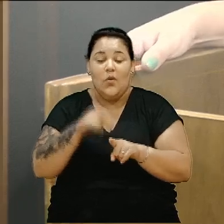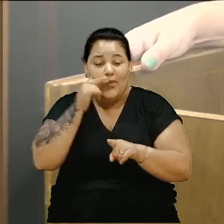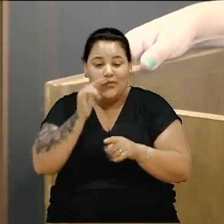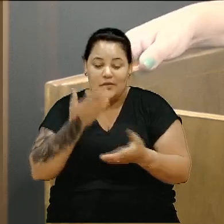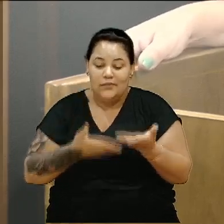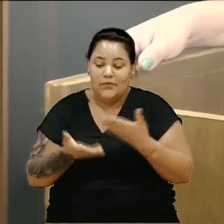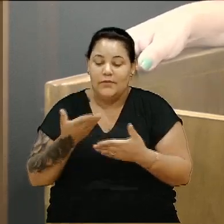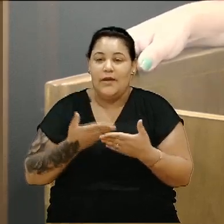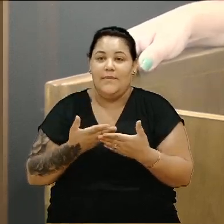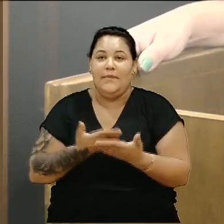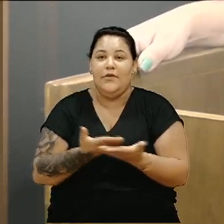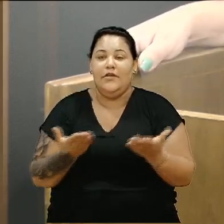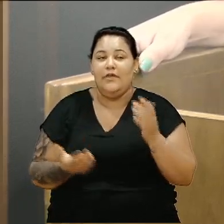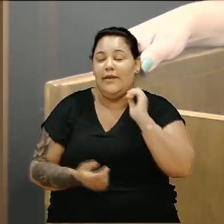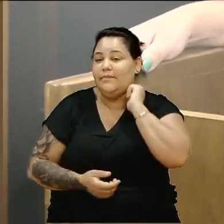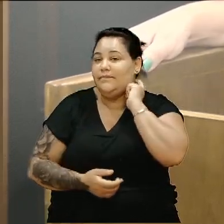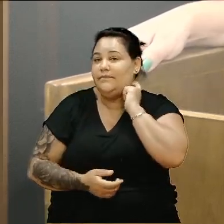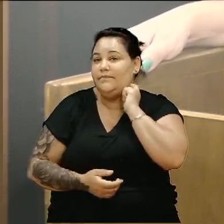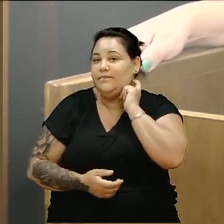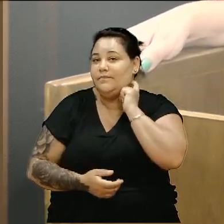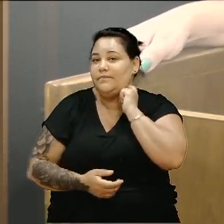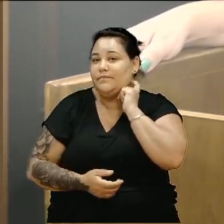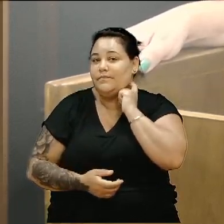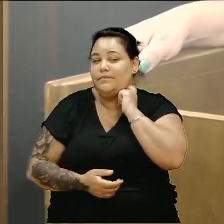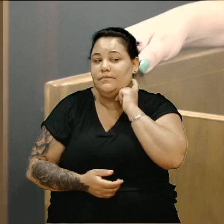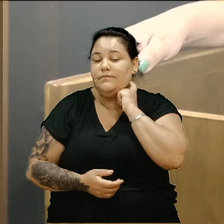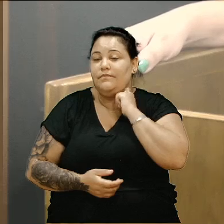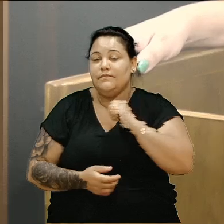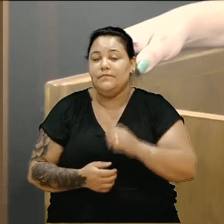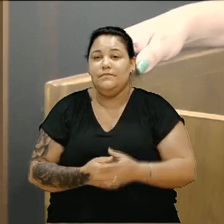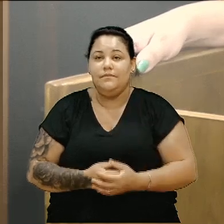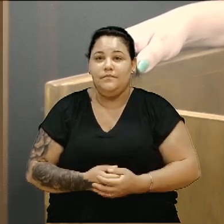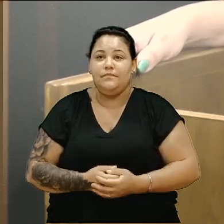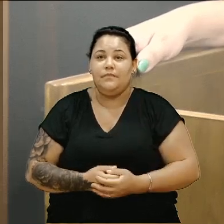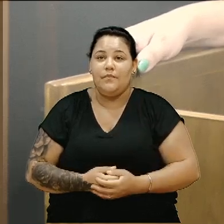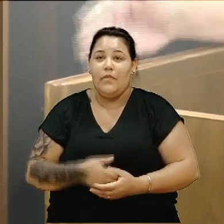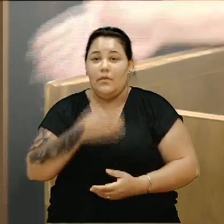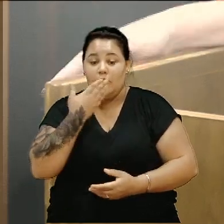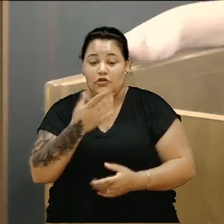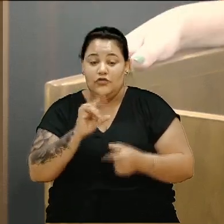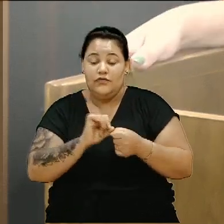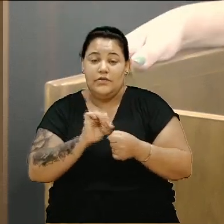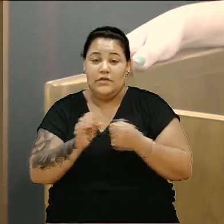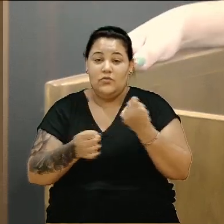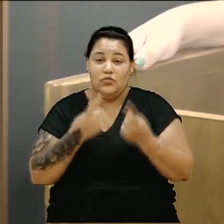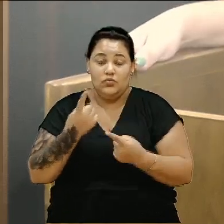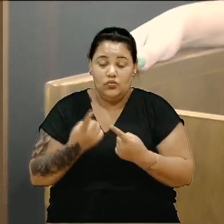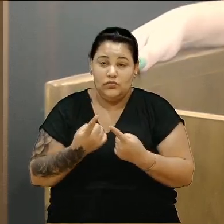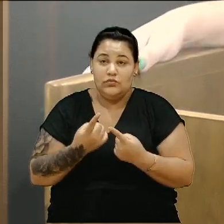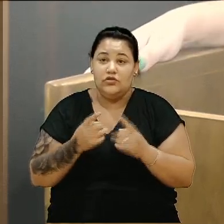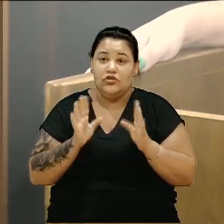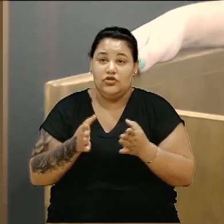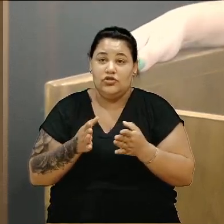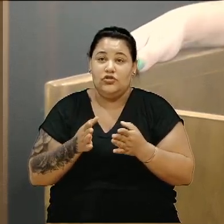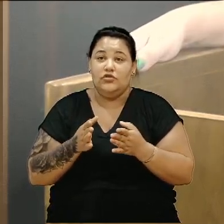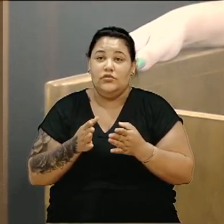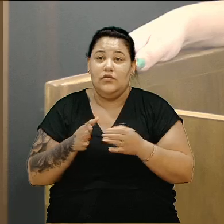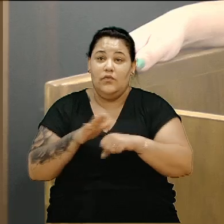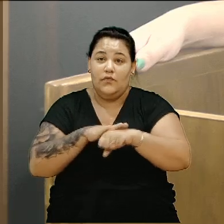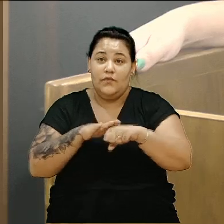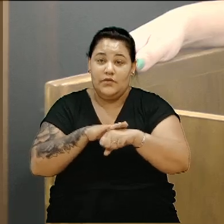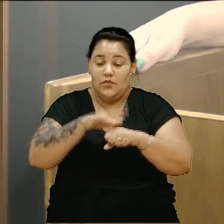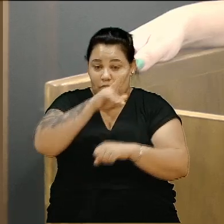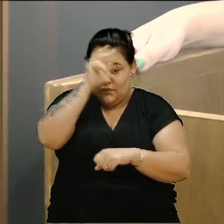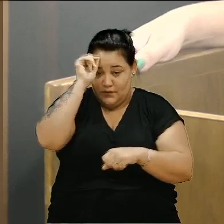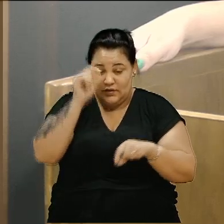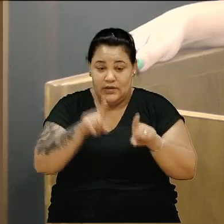daquele espaço. Além dessas indicações, a gente fez algumas indicações que já conversou até mesmo com o prefeito. Tive 2 oportunidades